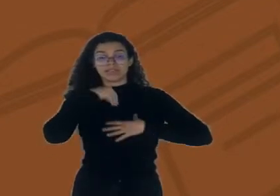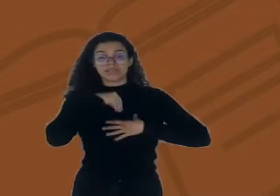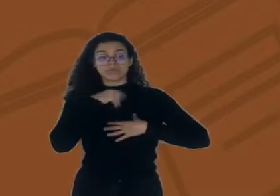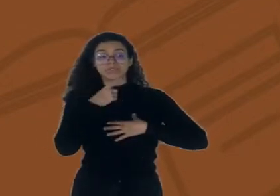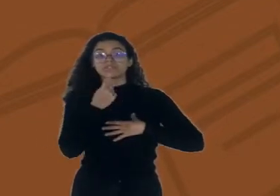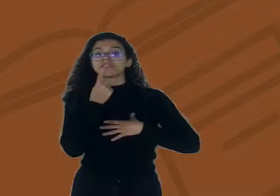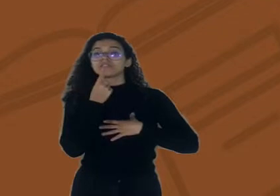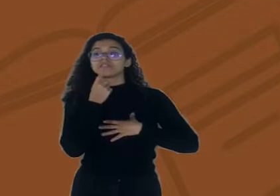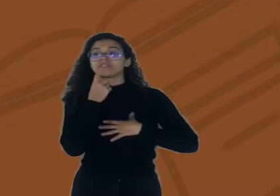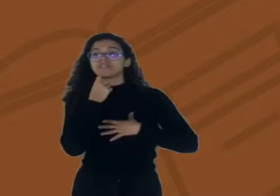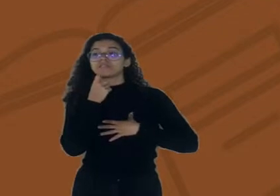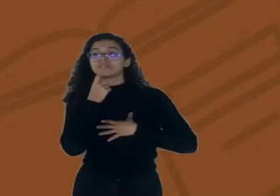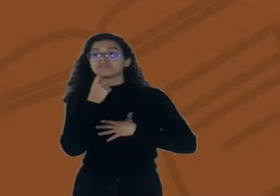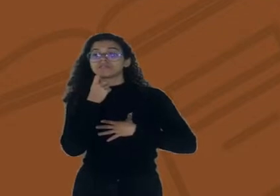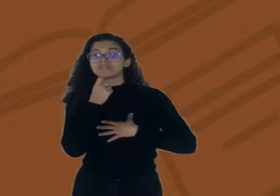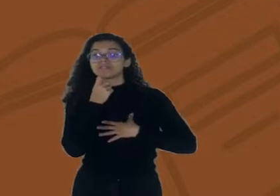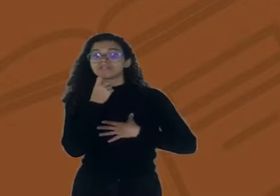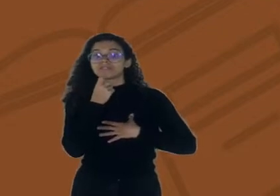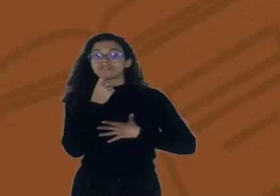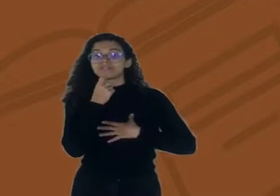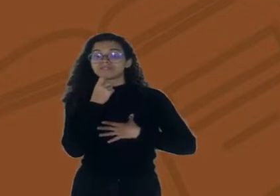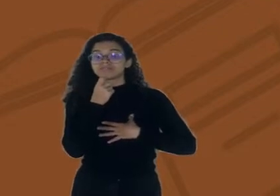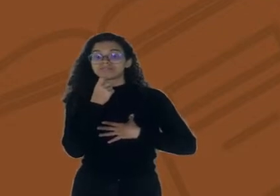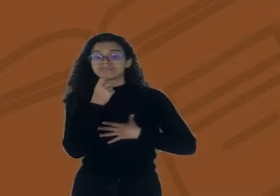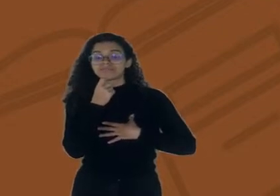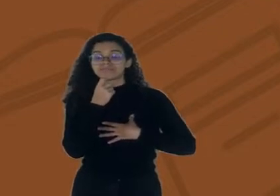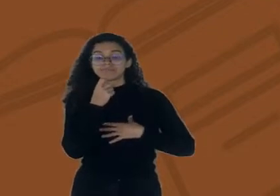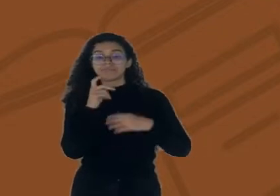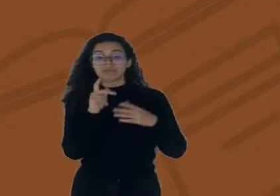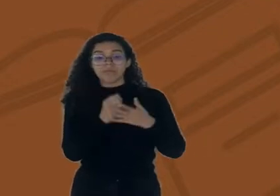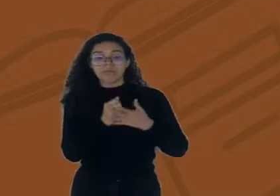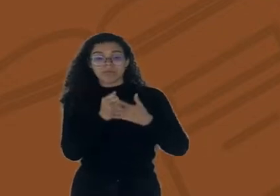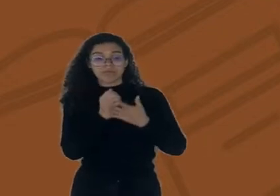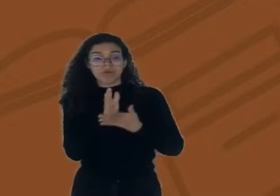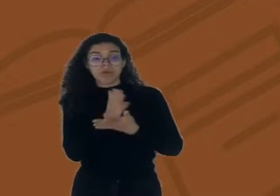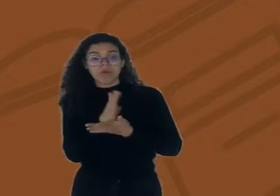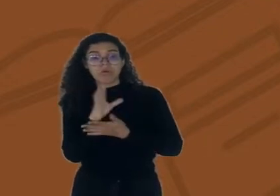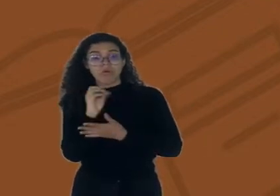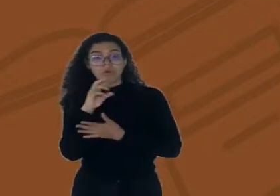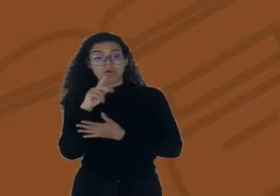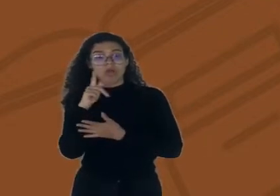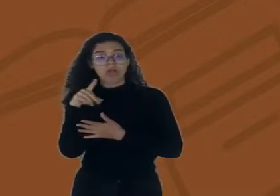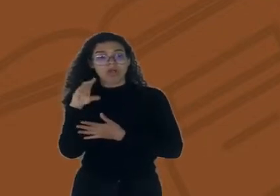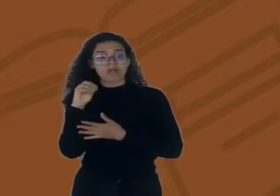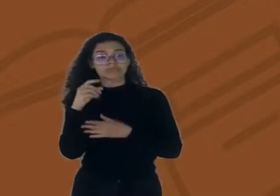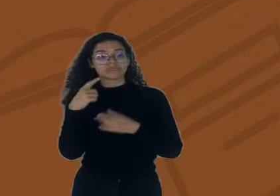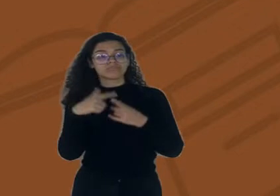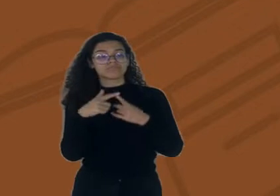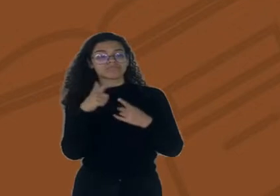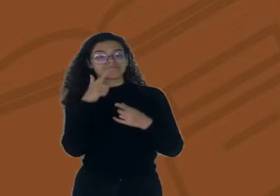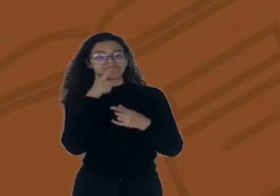sangue, ativando órgãos específicos para o